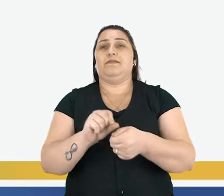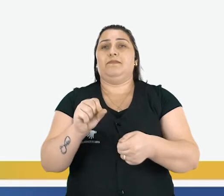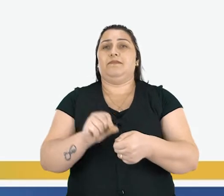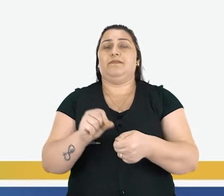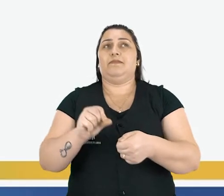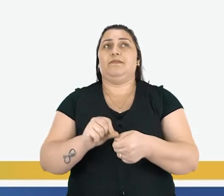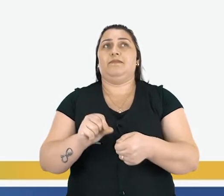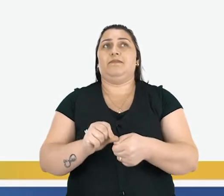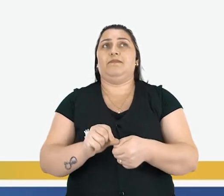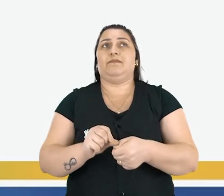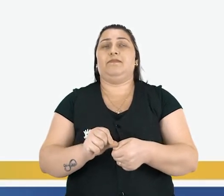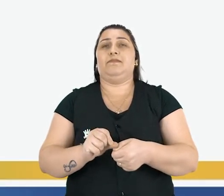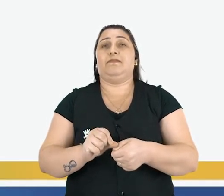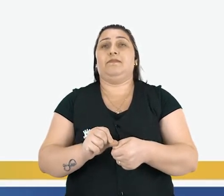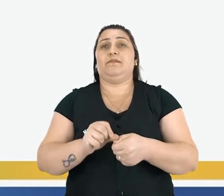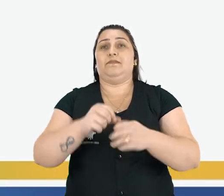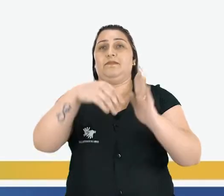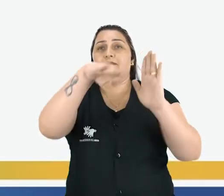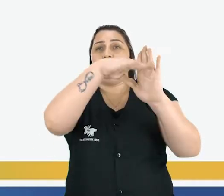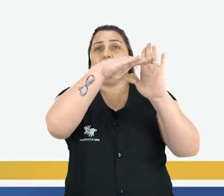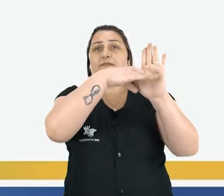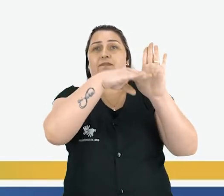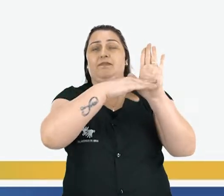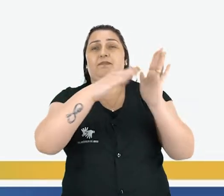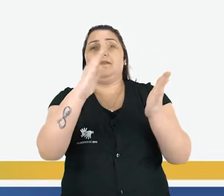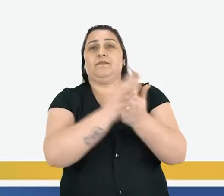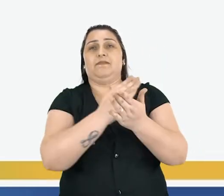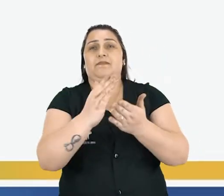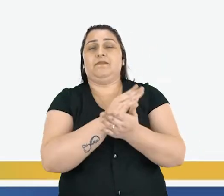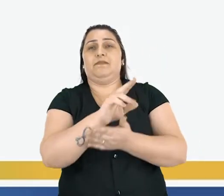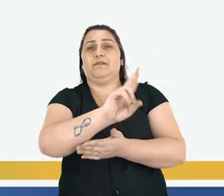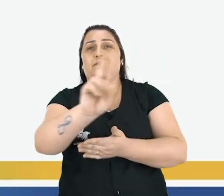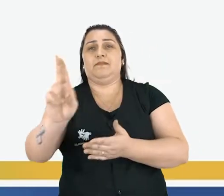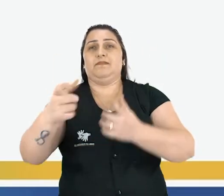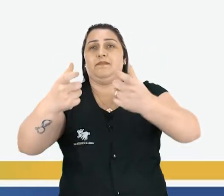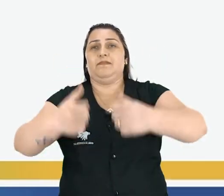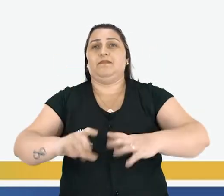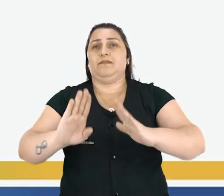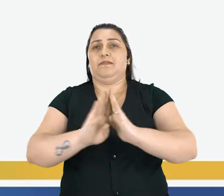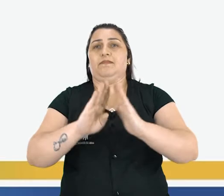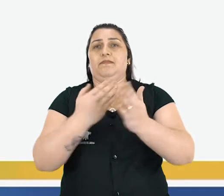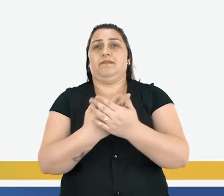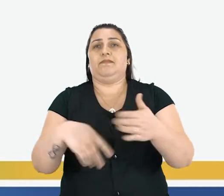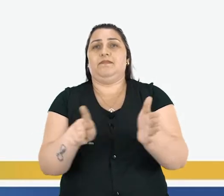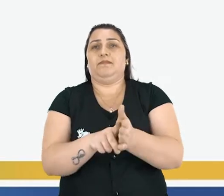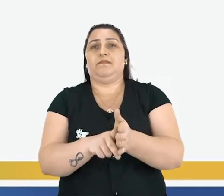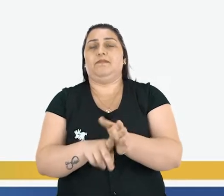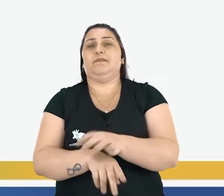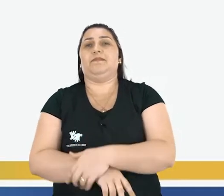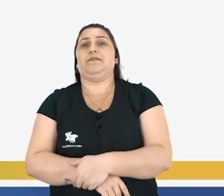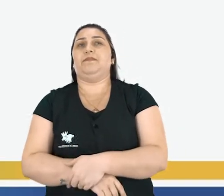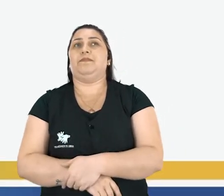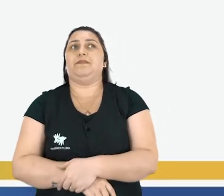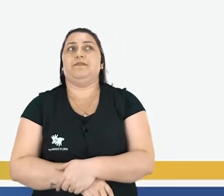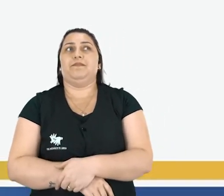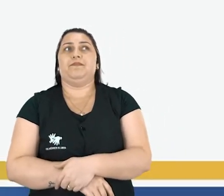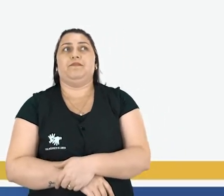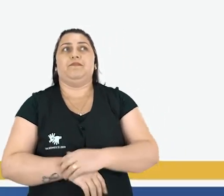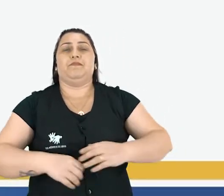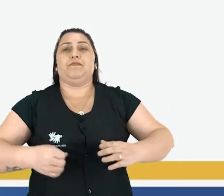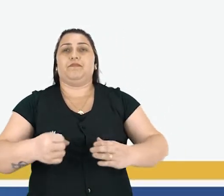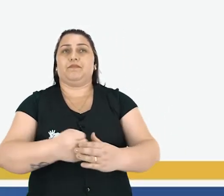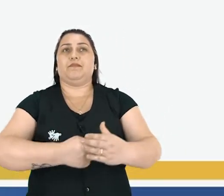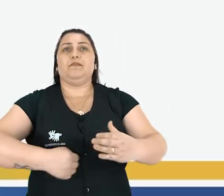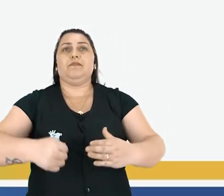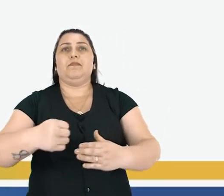realizamos uma lista uma alguns nomes de dependências que geralmente têm na escola a